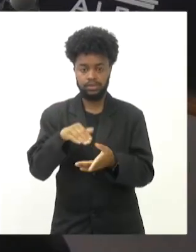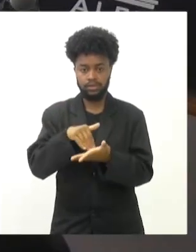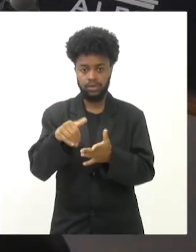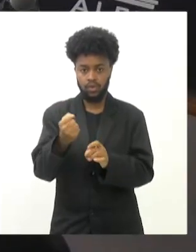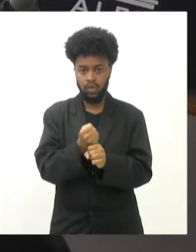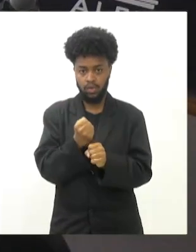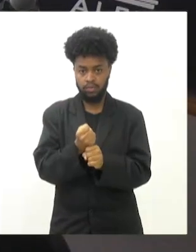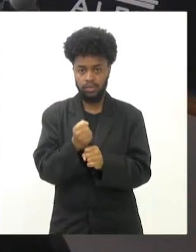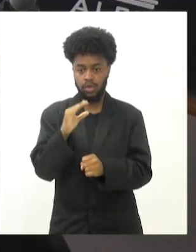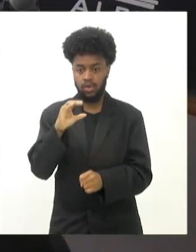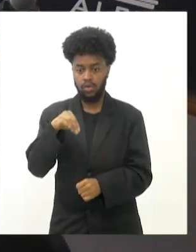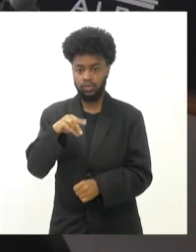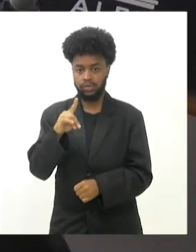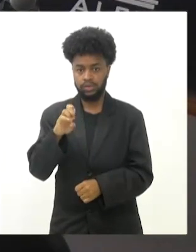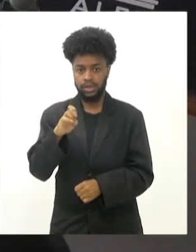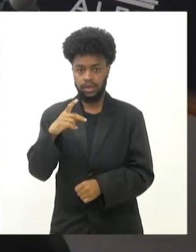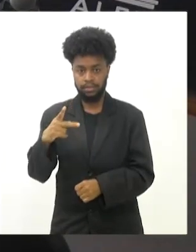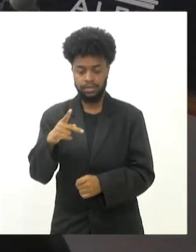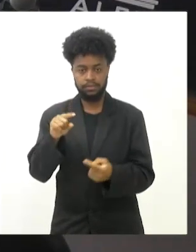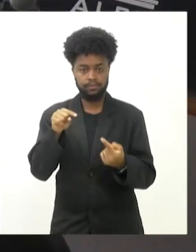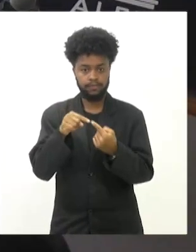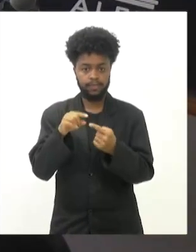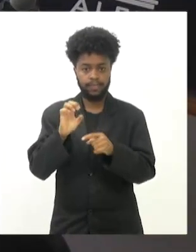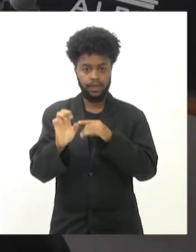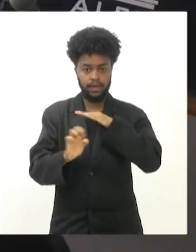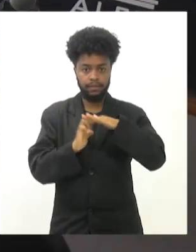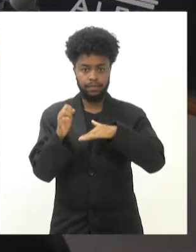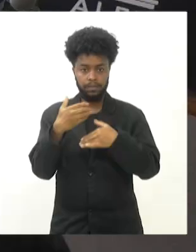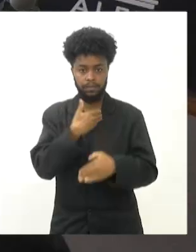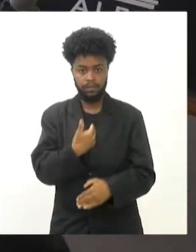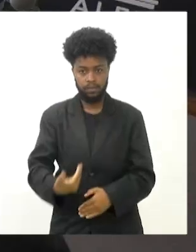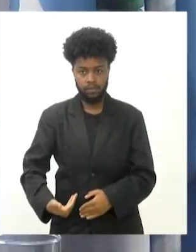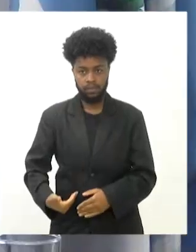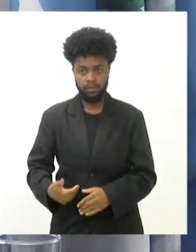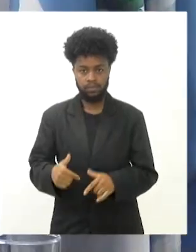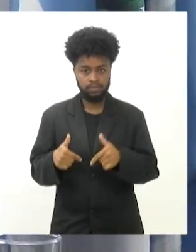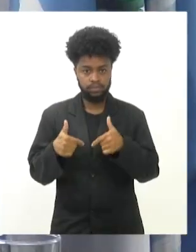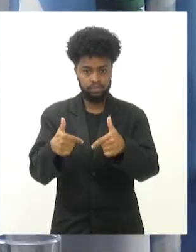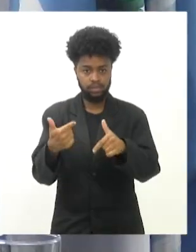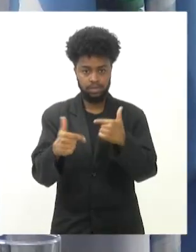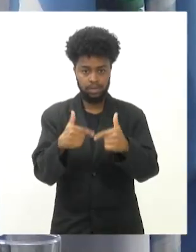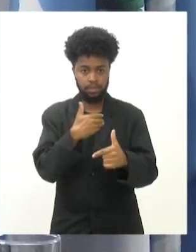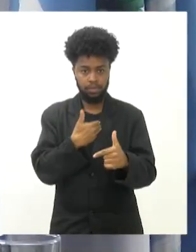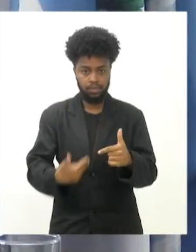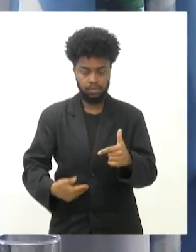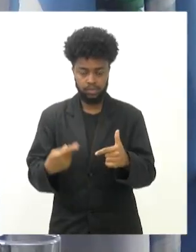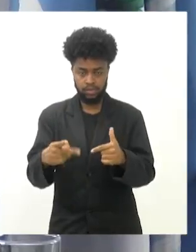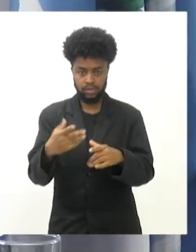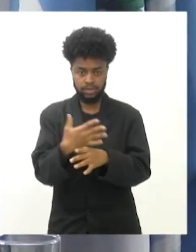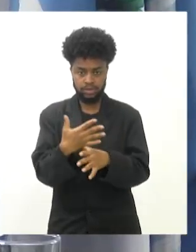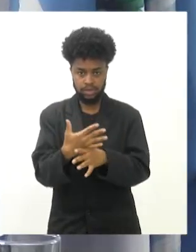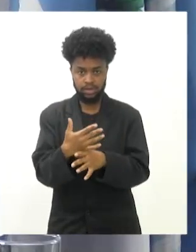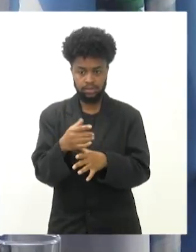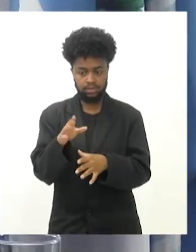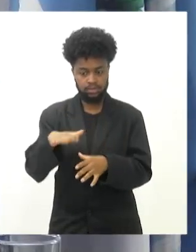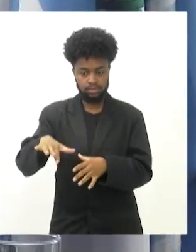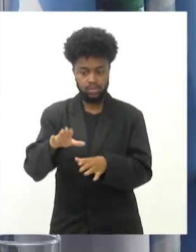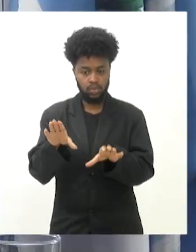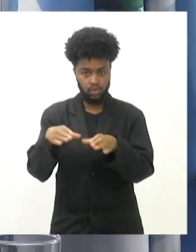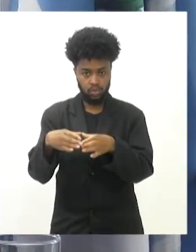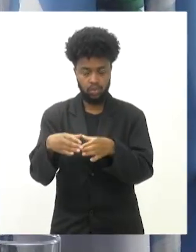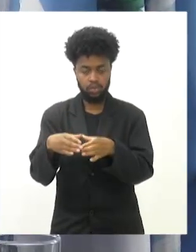é a empresa pública de serviços públicos da cidade de Petrópolis, é quem executa na